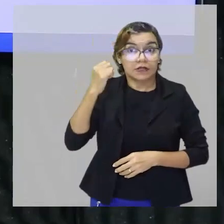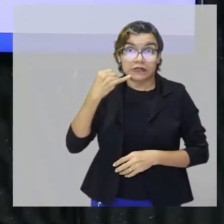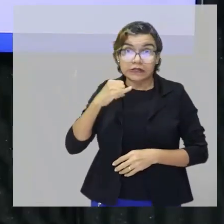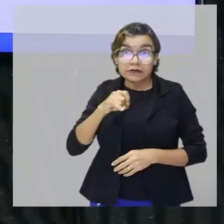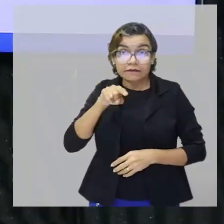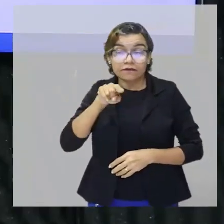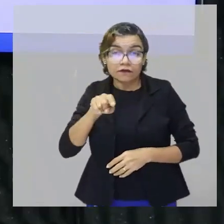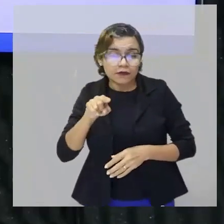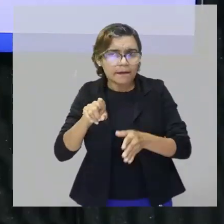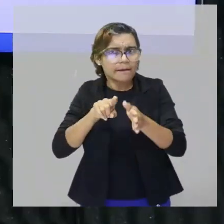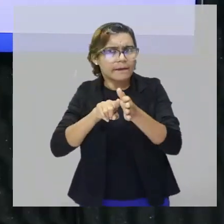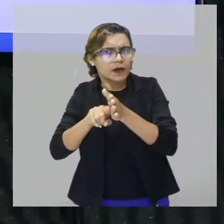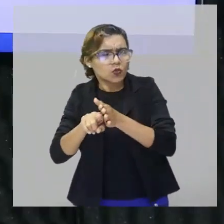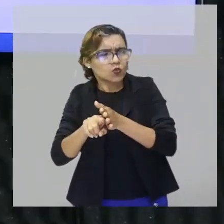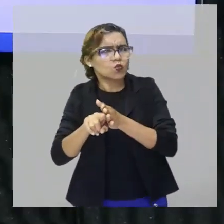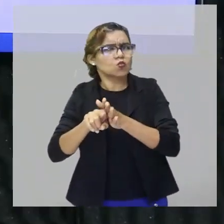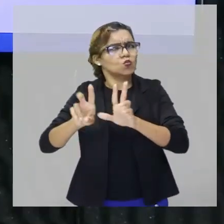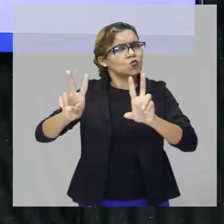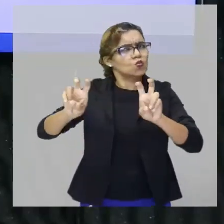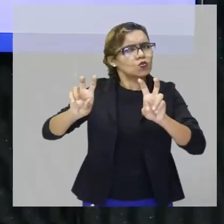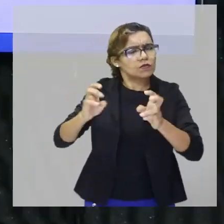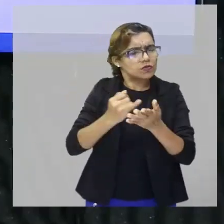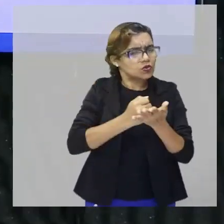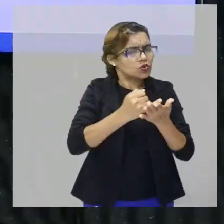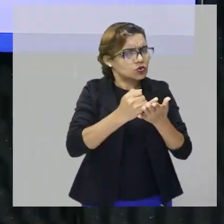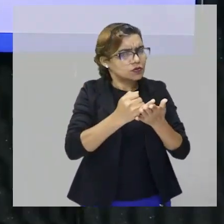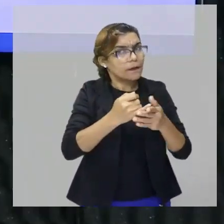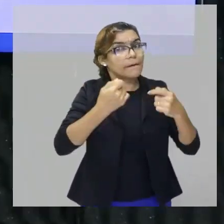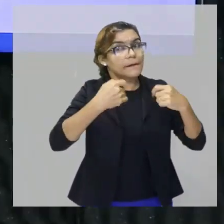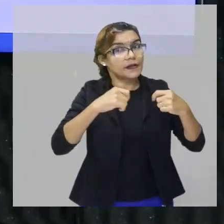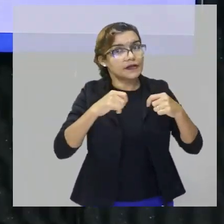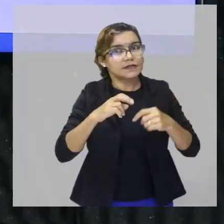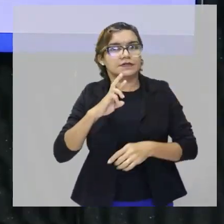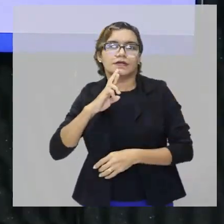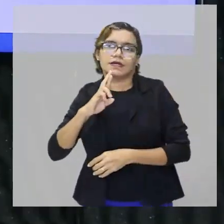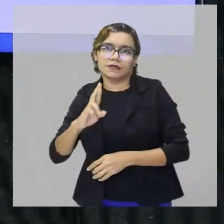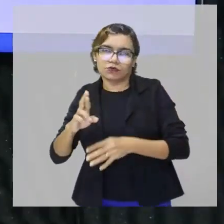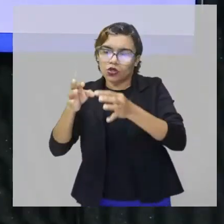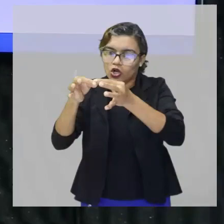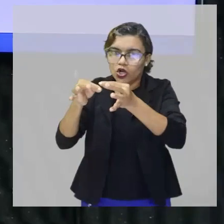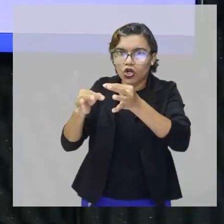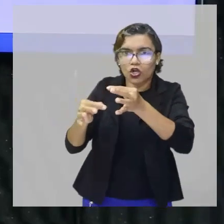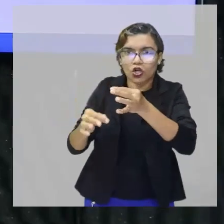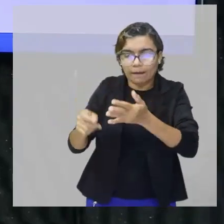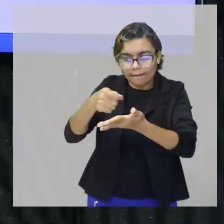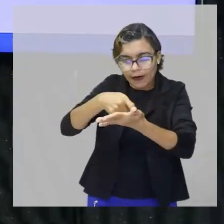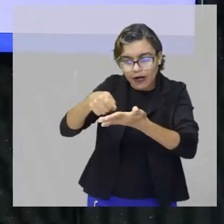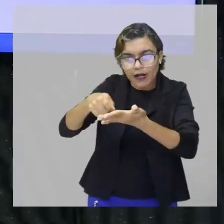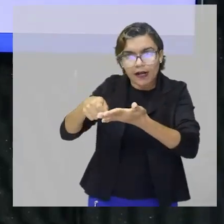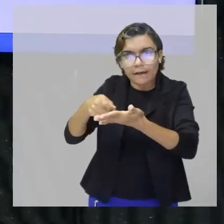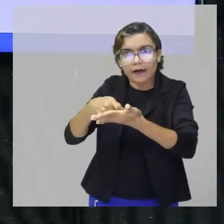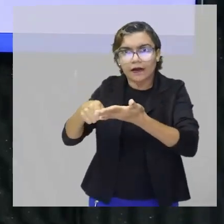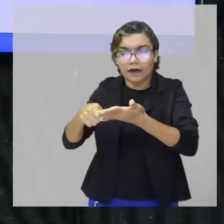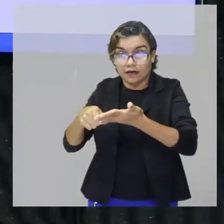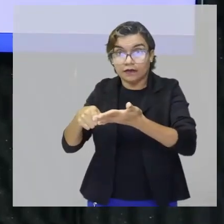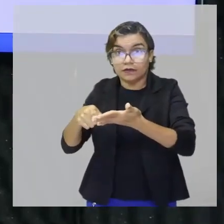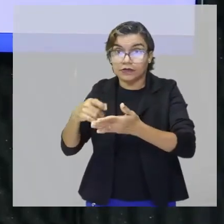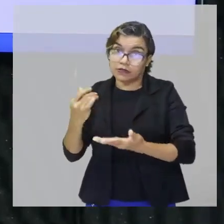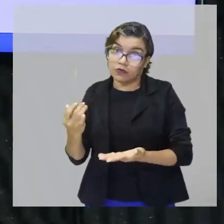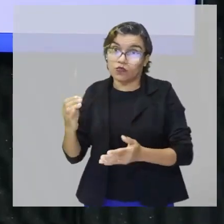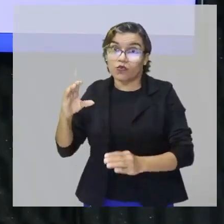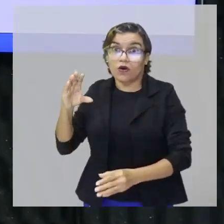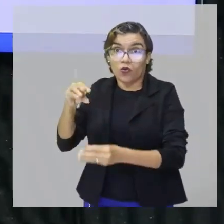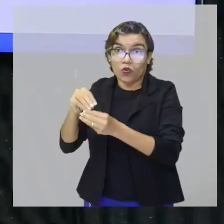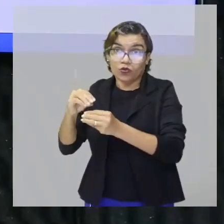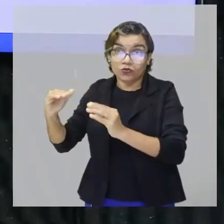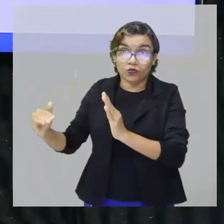lá na introdução, esse questionamento ele deve ser respondido ao longo do texto e fazendo o fechamento lá na